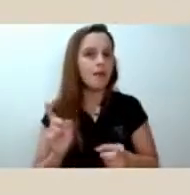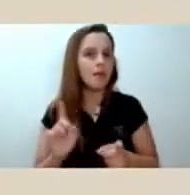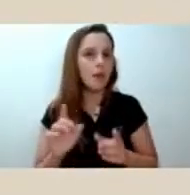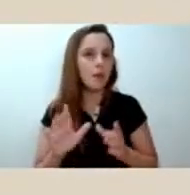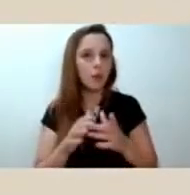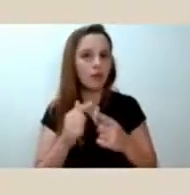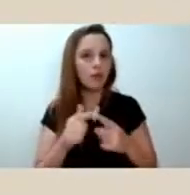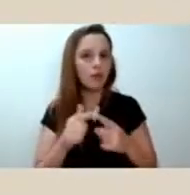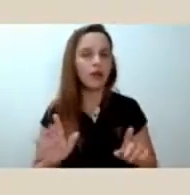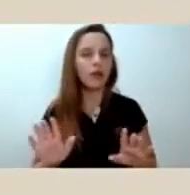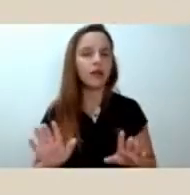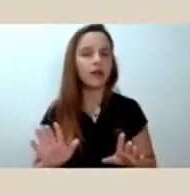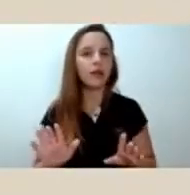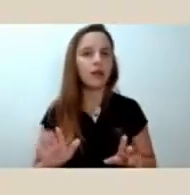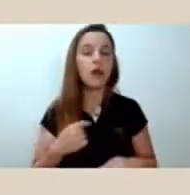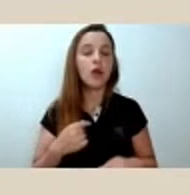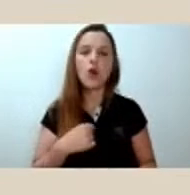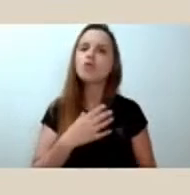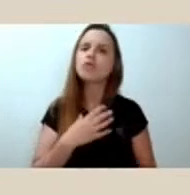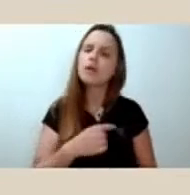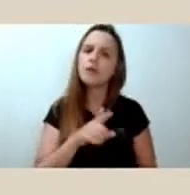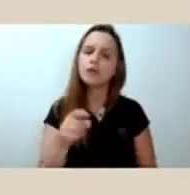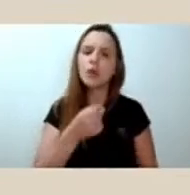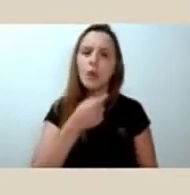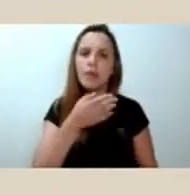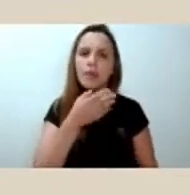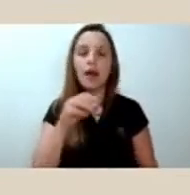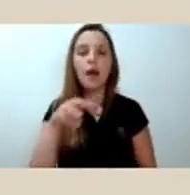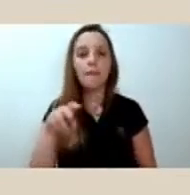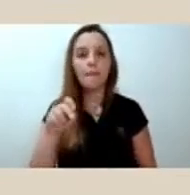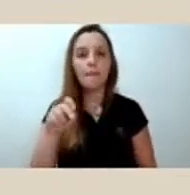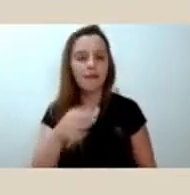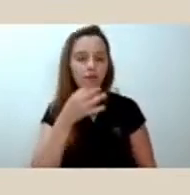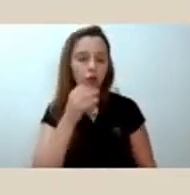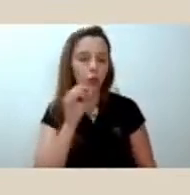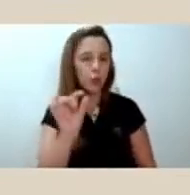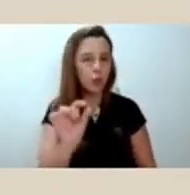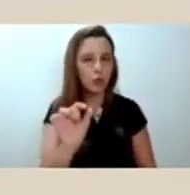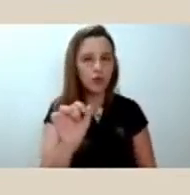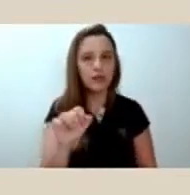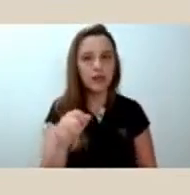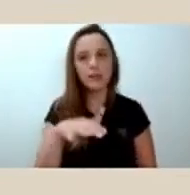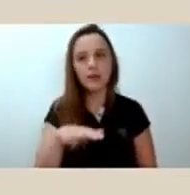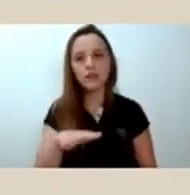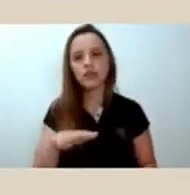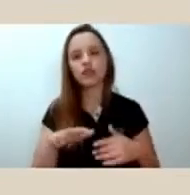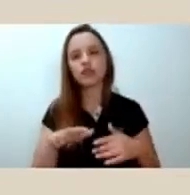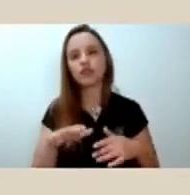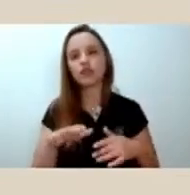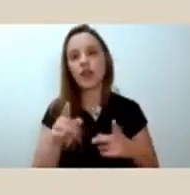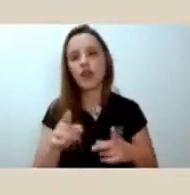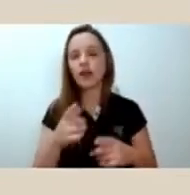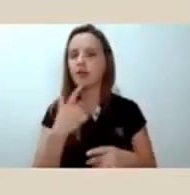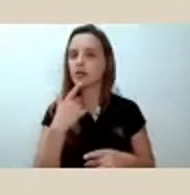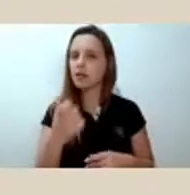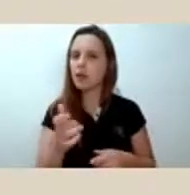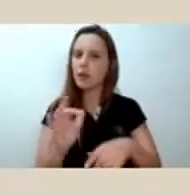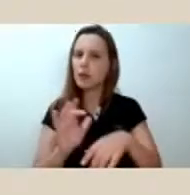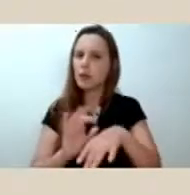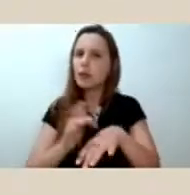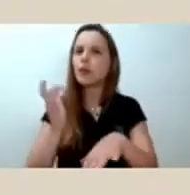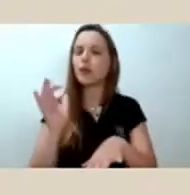Eu até gostaria que vocês comentassem, a Megan já falou um pouco, né? Mas é uma questão muito sensível, eu